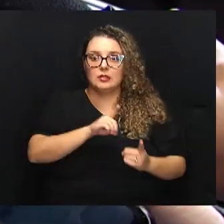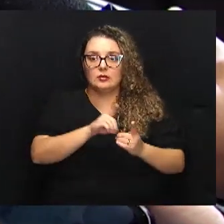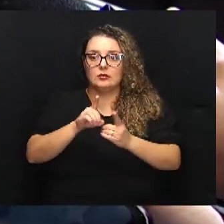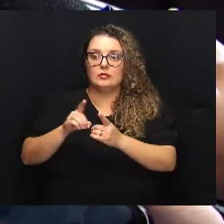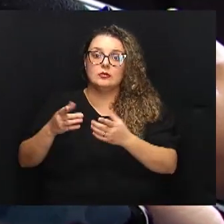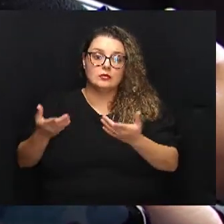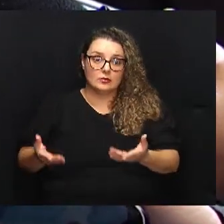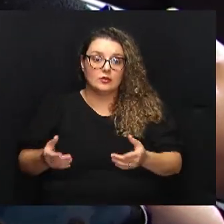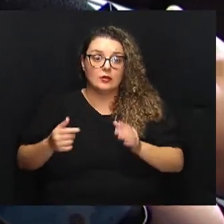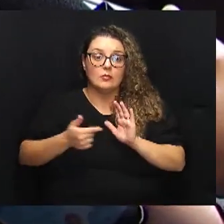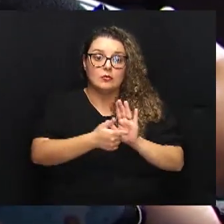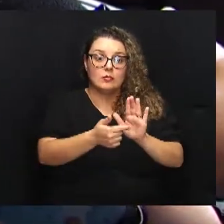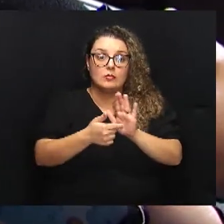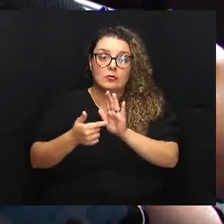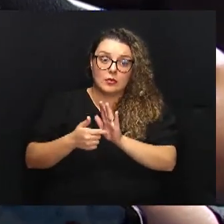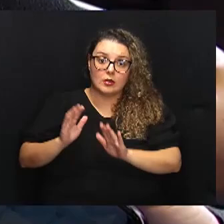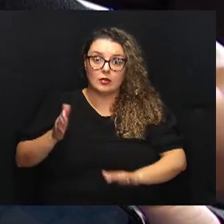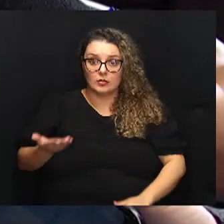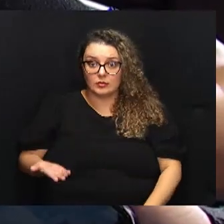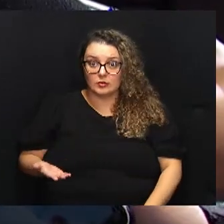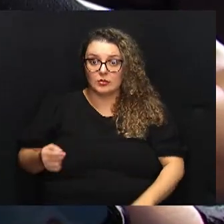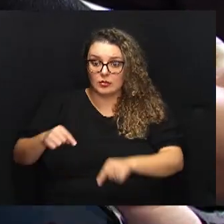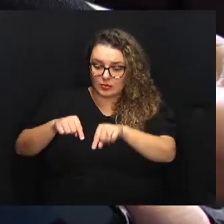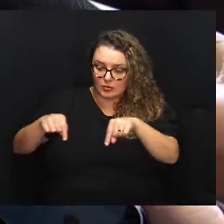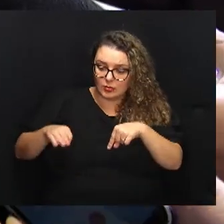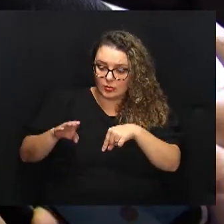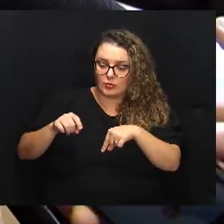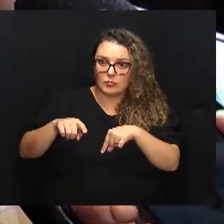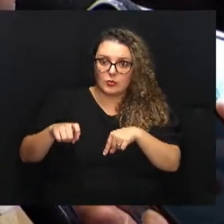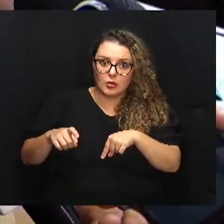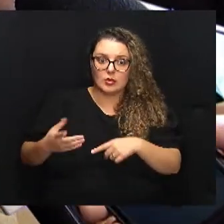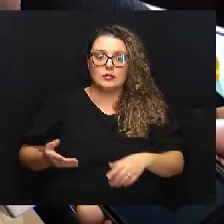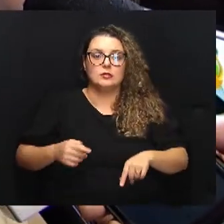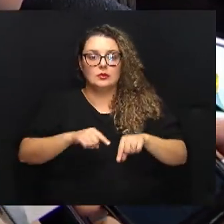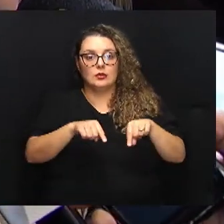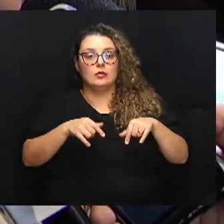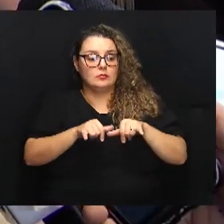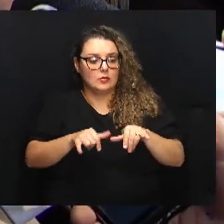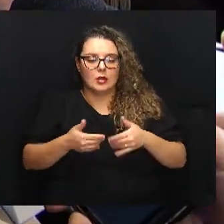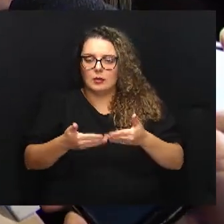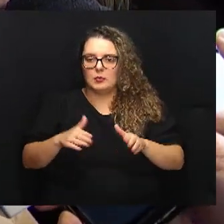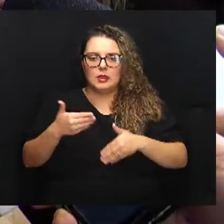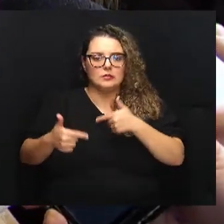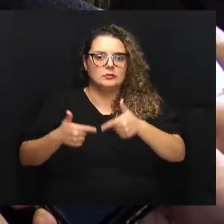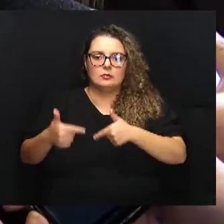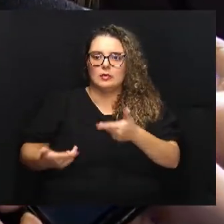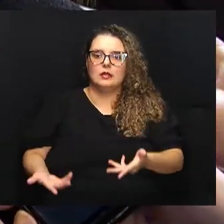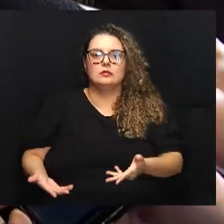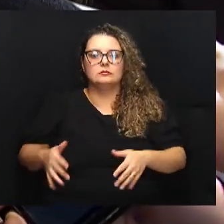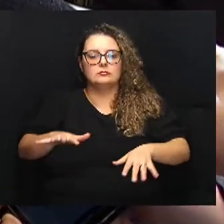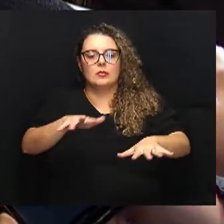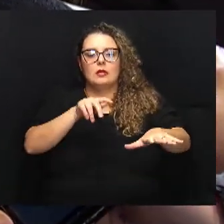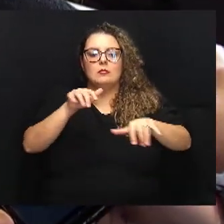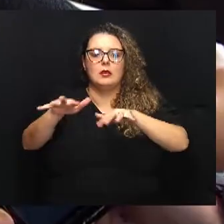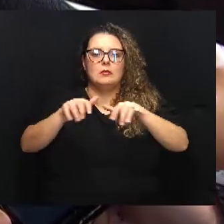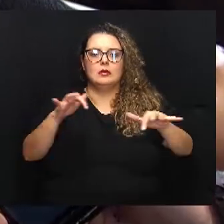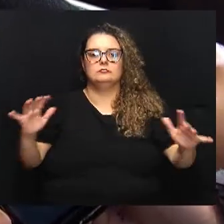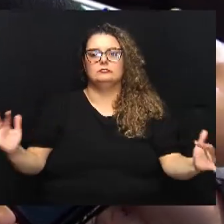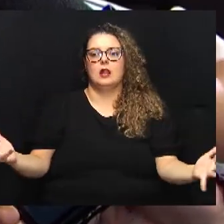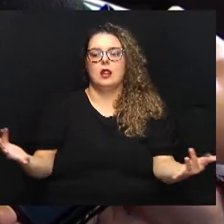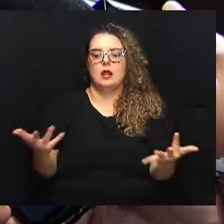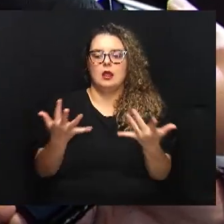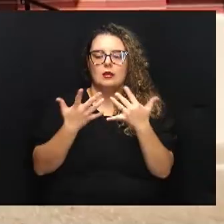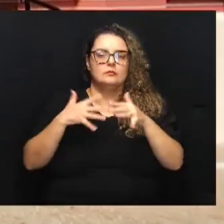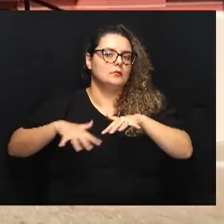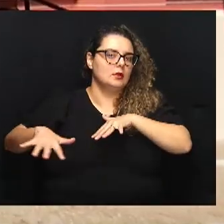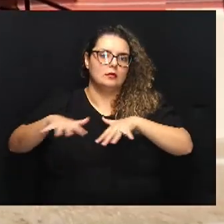você mostra já os boxes, mostra já o mercado funcionando e chama mais a atenção da população, mais